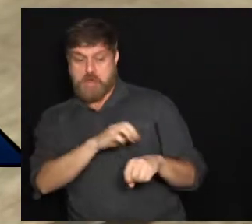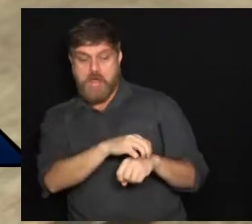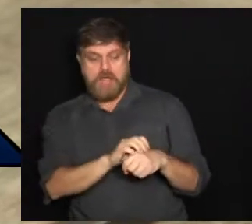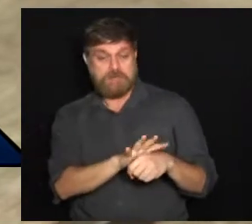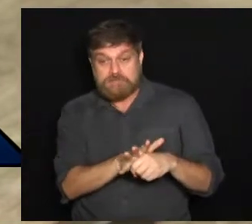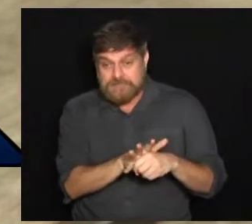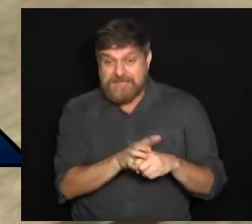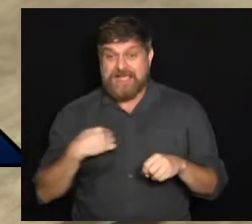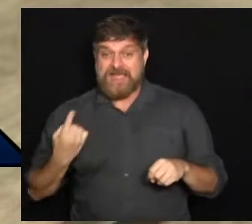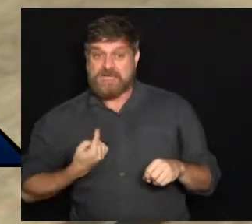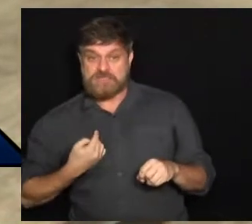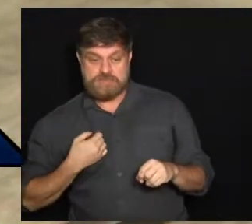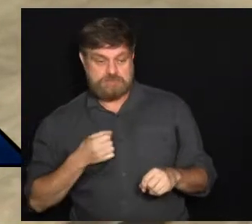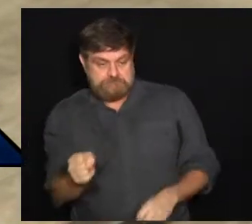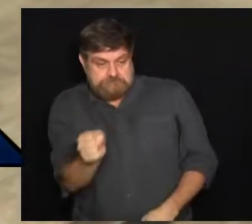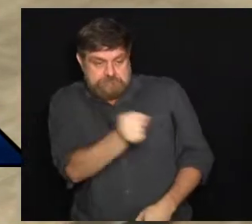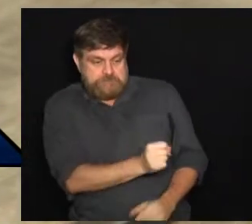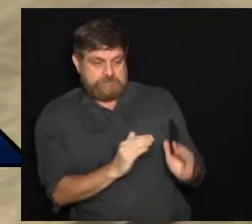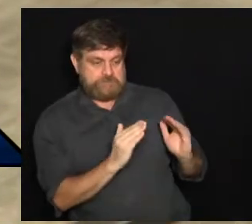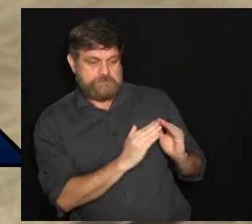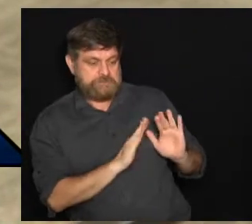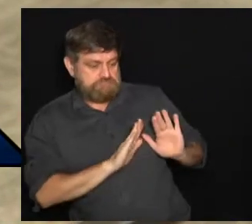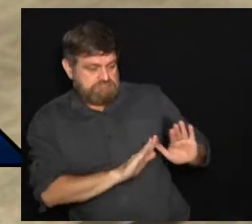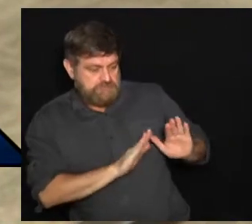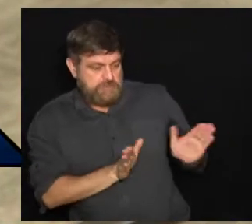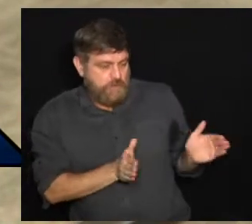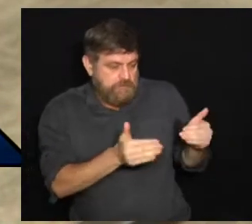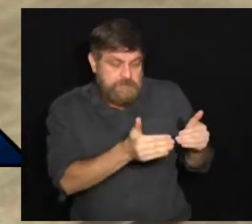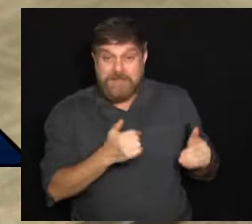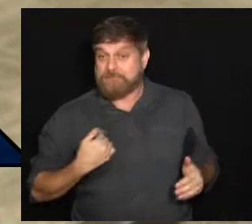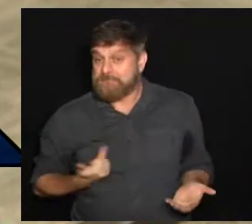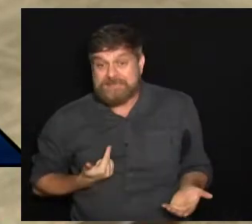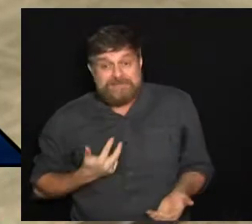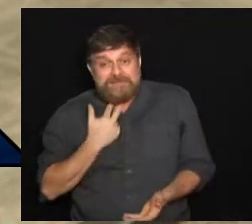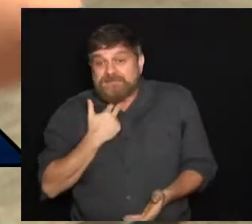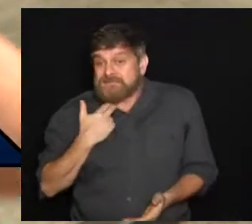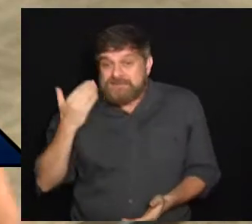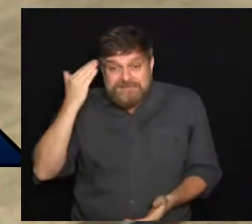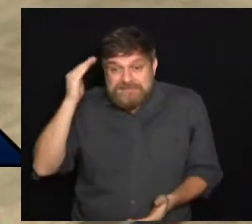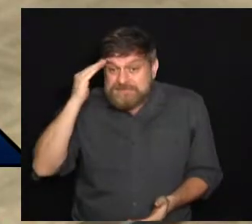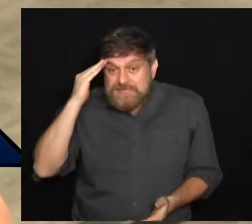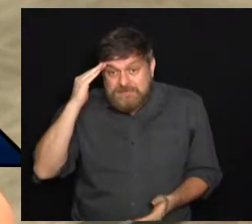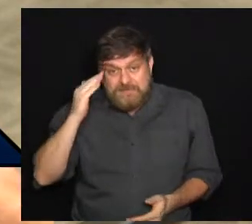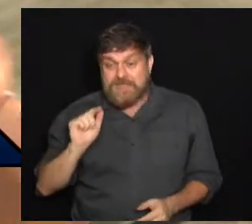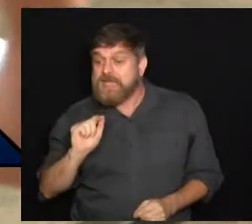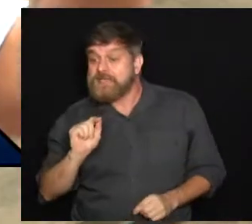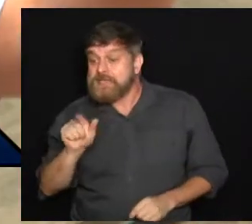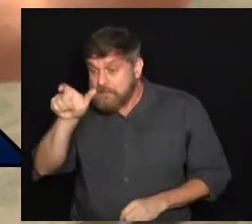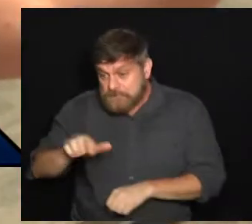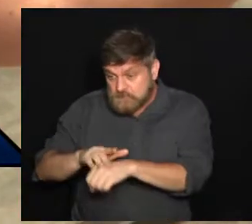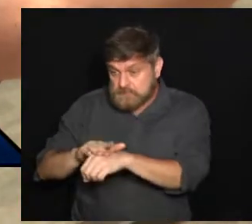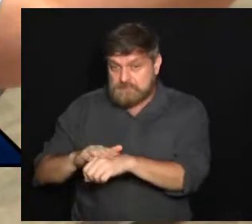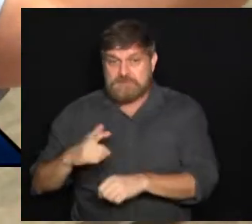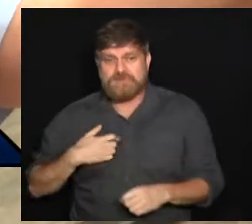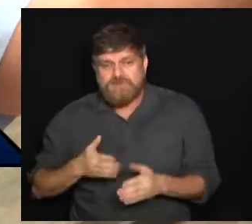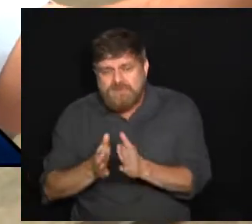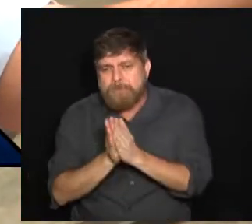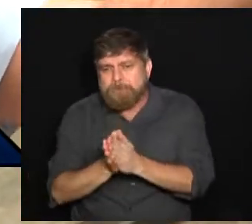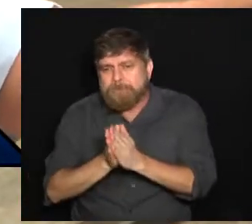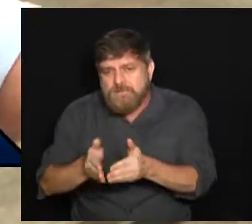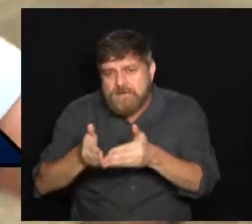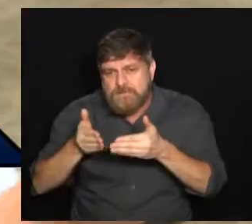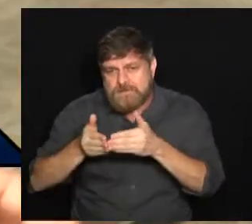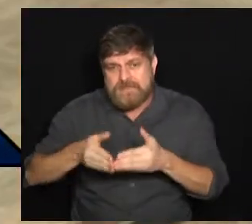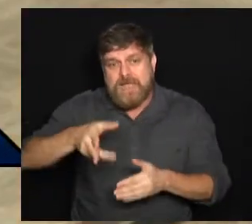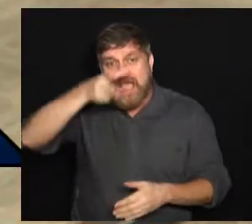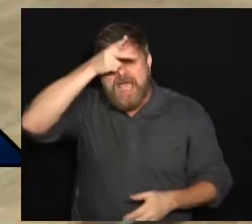coronavírus, a gente só isolava eles. É por isso, inclusive, né, que tem uma crítica importante que a gente está fazendo aqui. É um apelo que faremos à